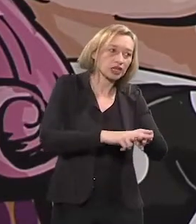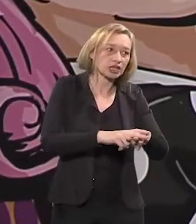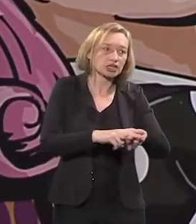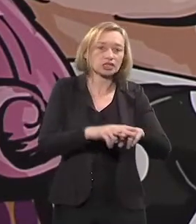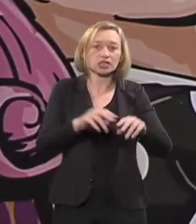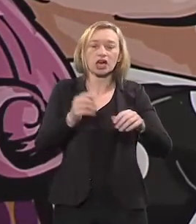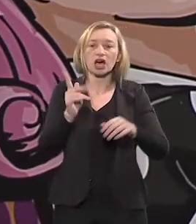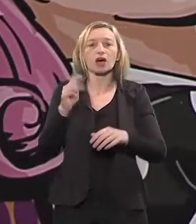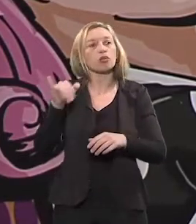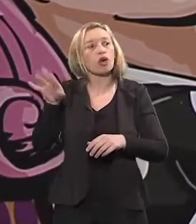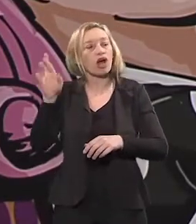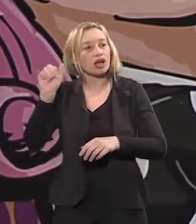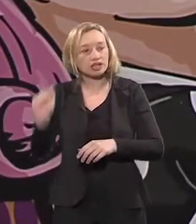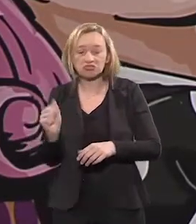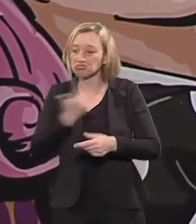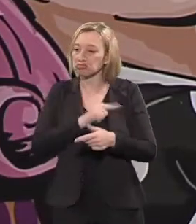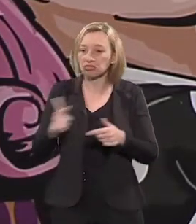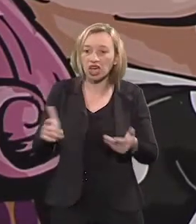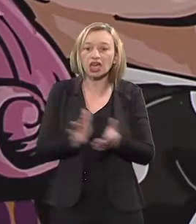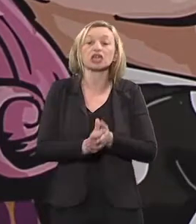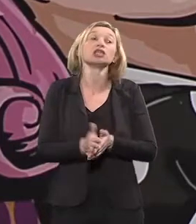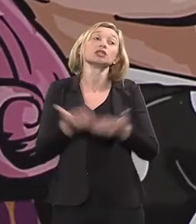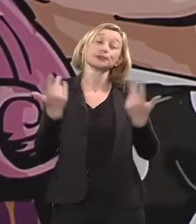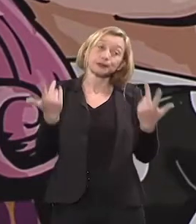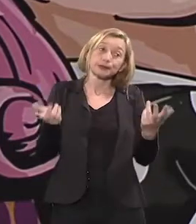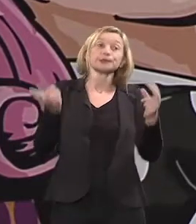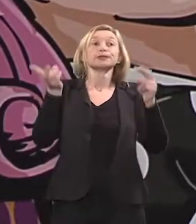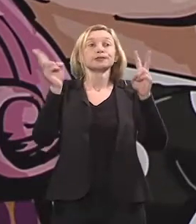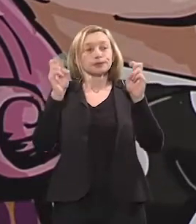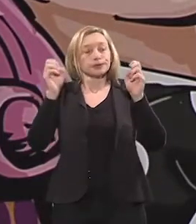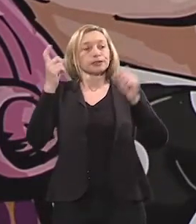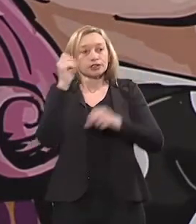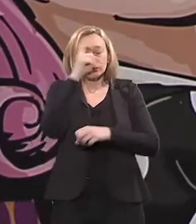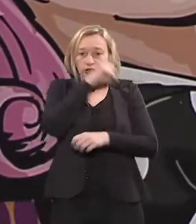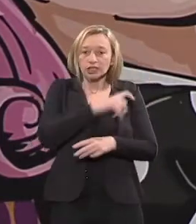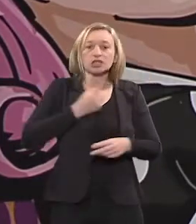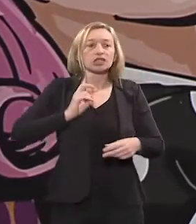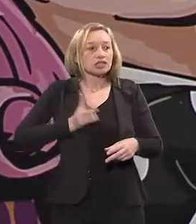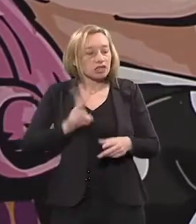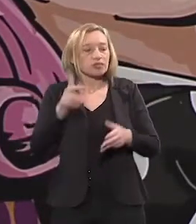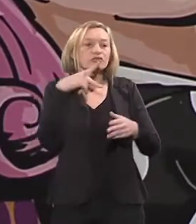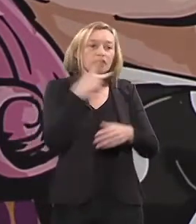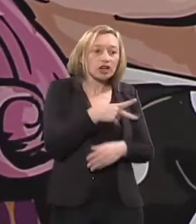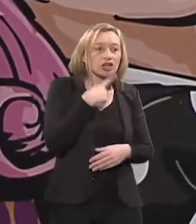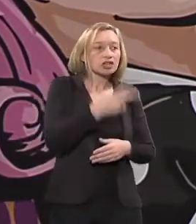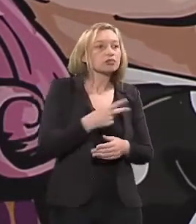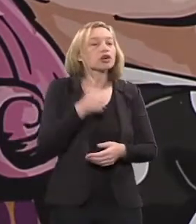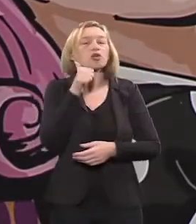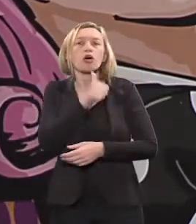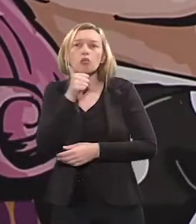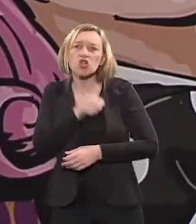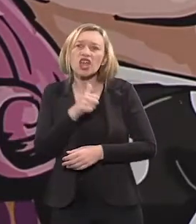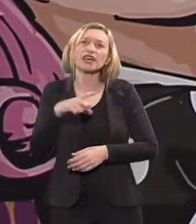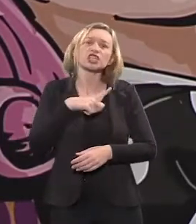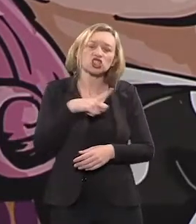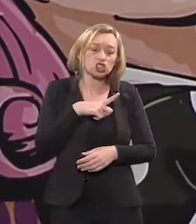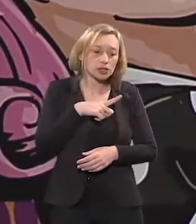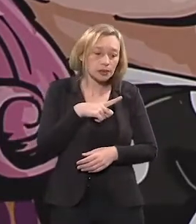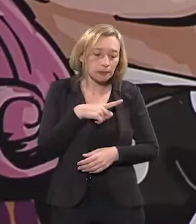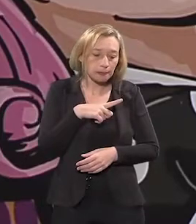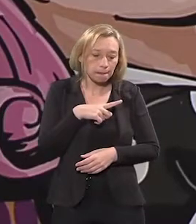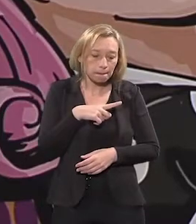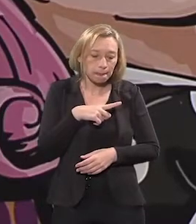mais. E realmente tem esse caso emblemático, assim, que a gente sempre pontua, assim, que é bastante absurdo, que era uma mulher